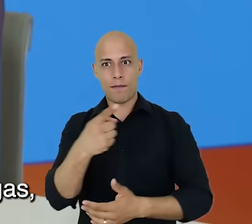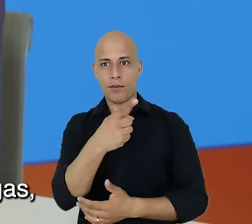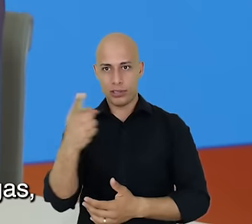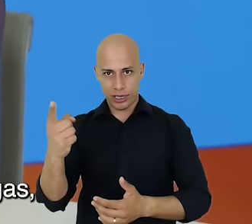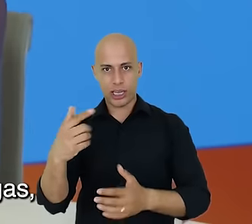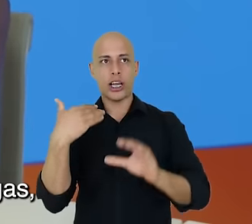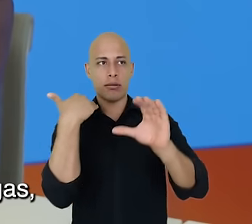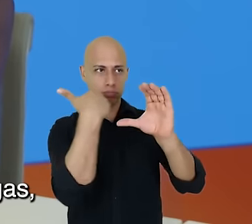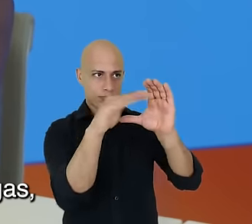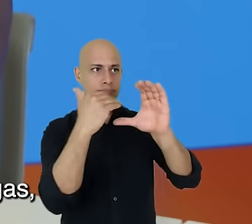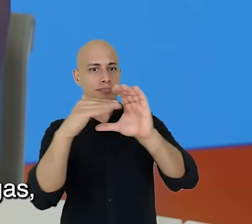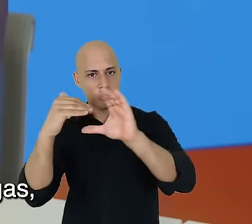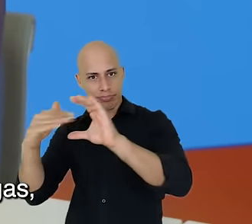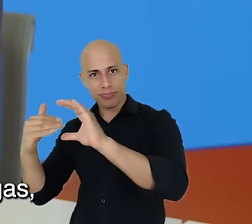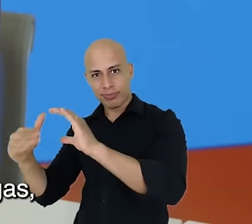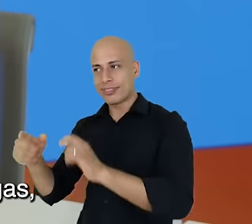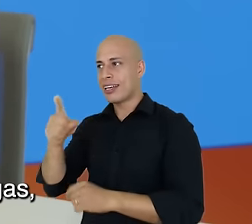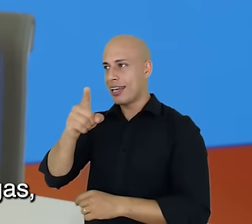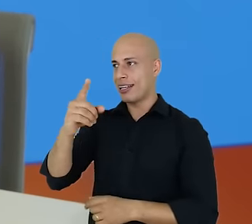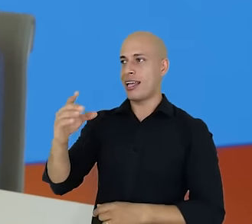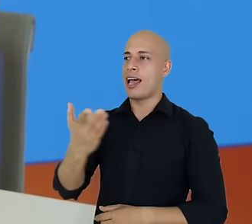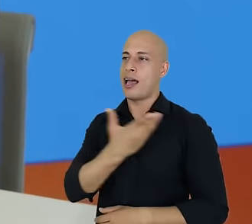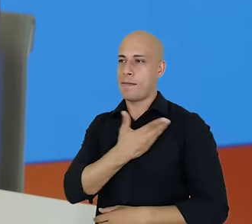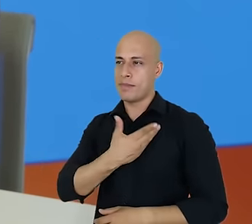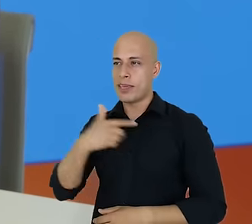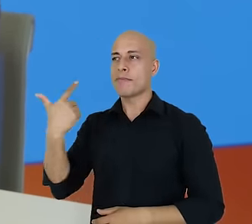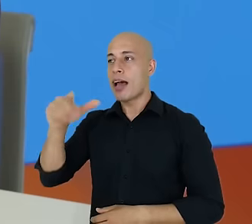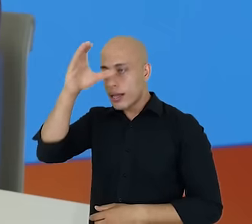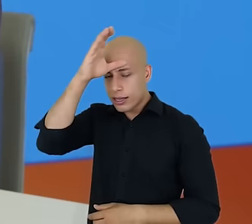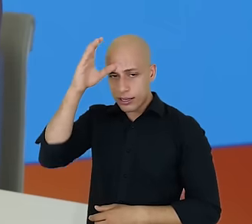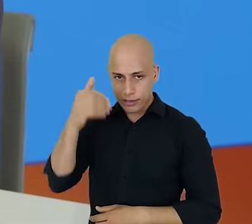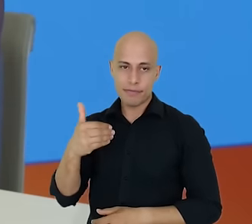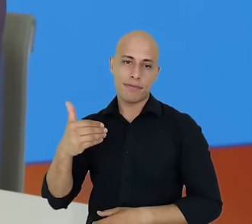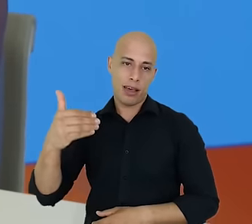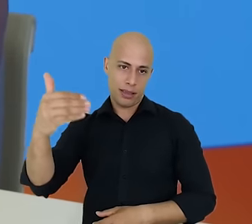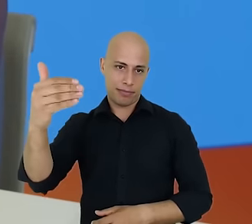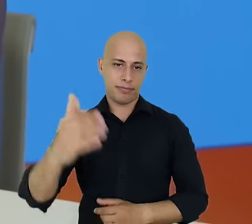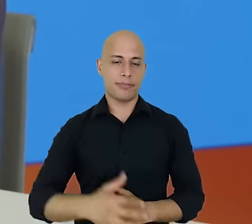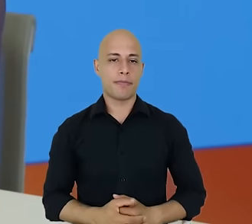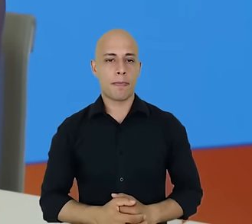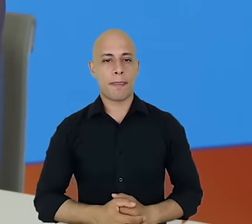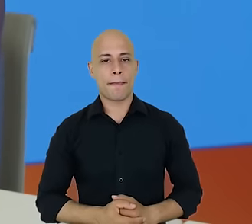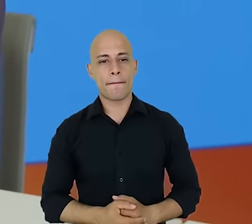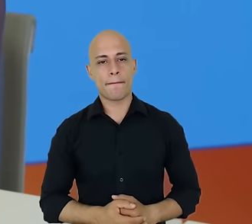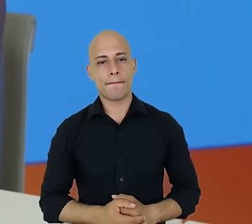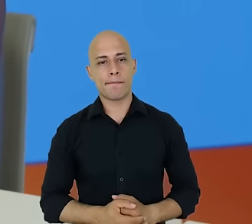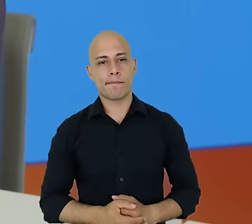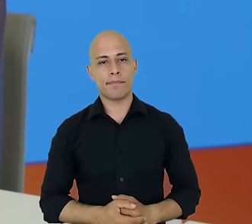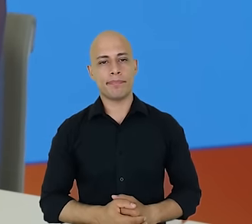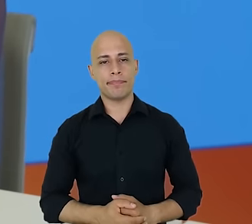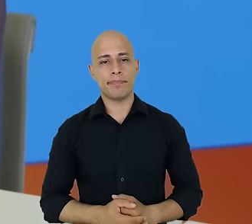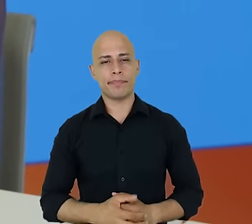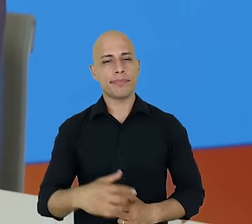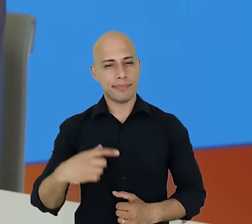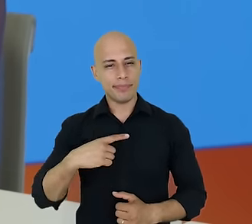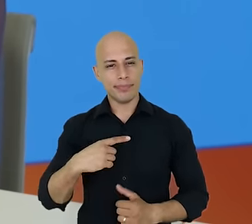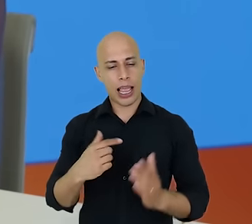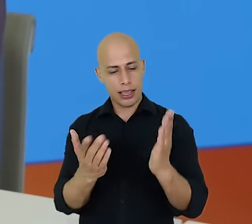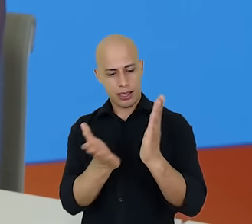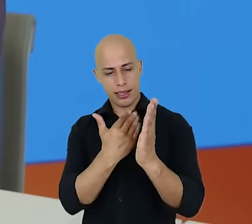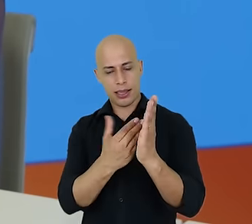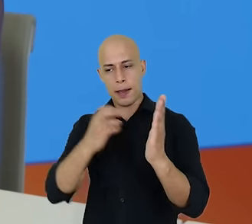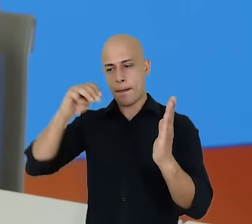vocês estão recebendo que os os colegas né os nossos clientes vão receber eh nesse manual a gente